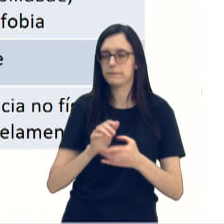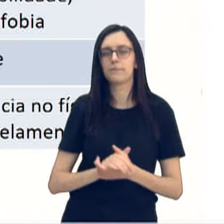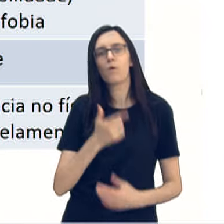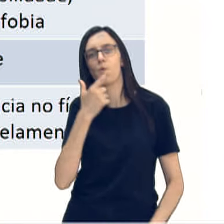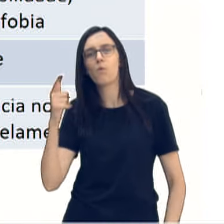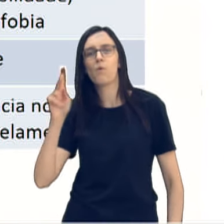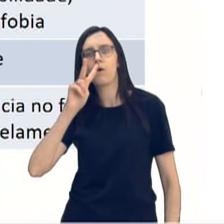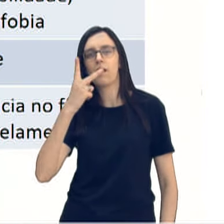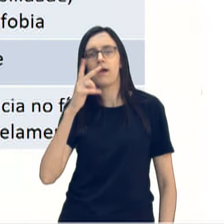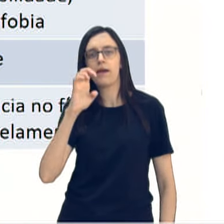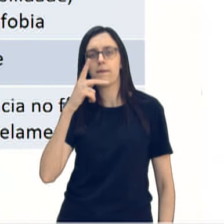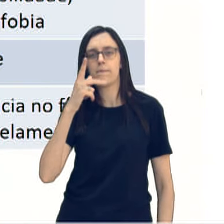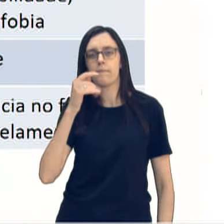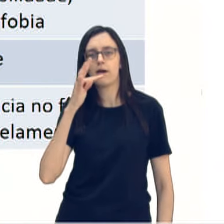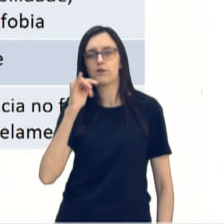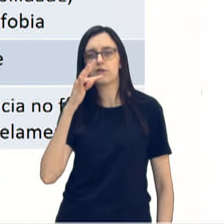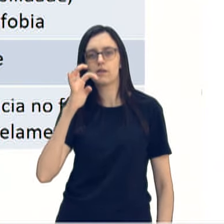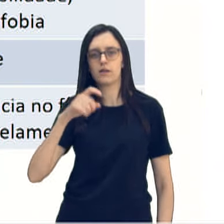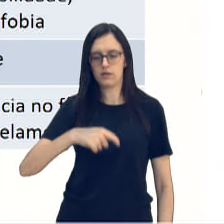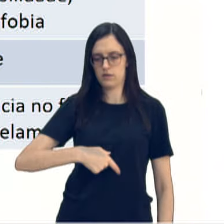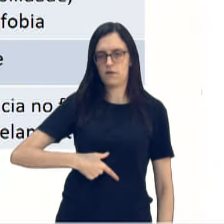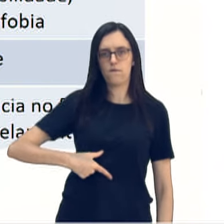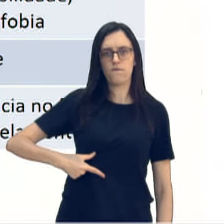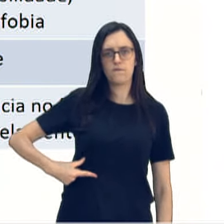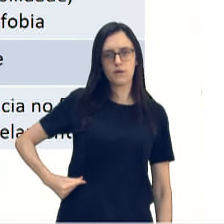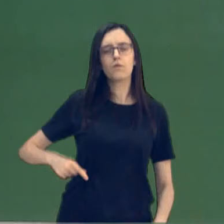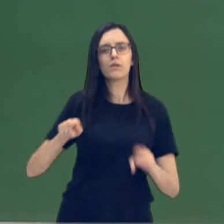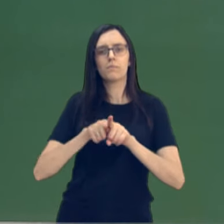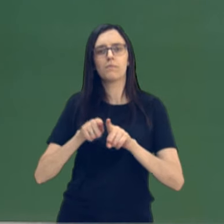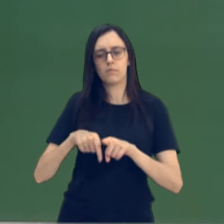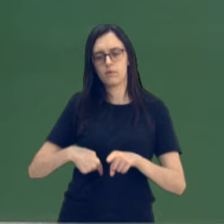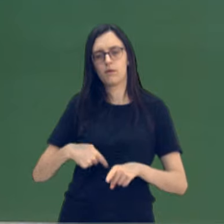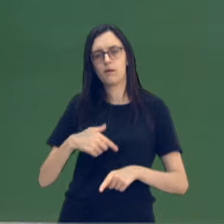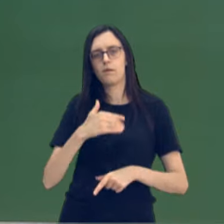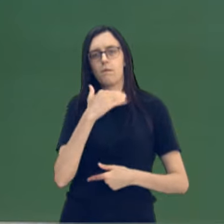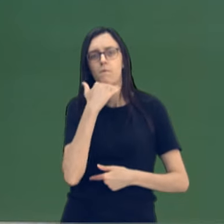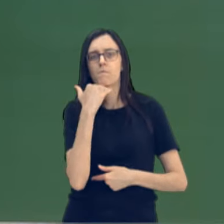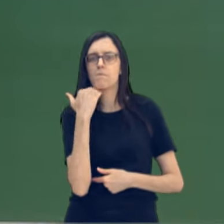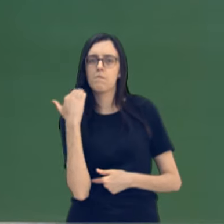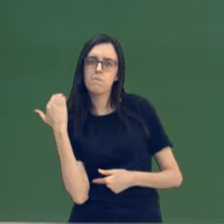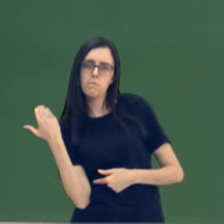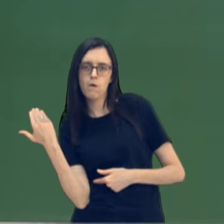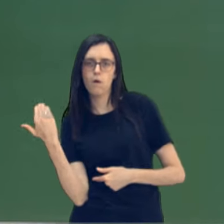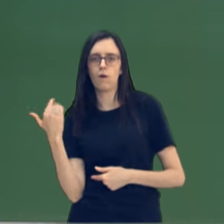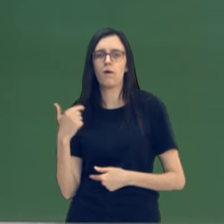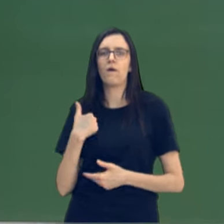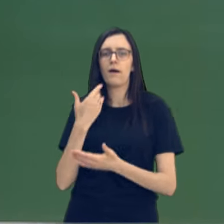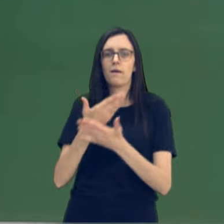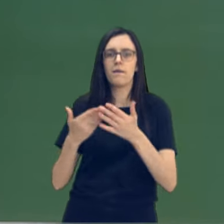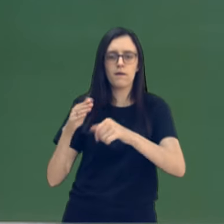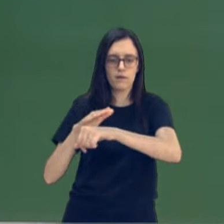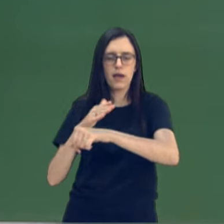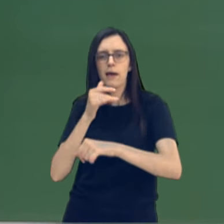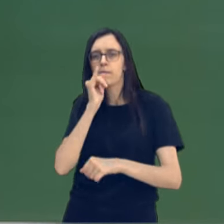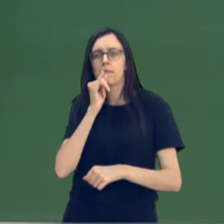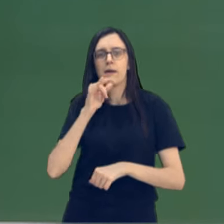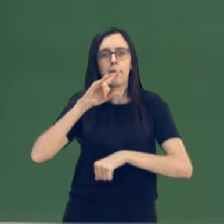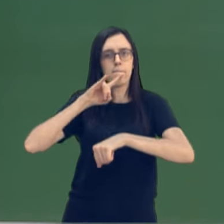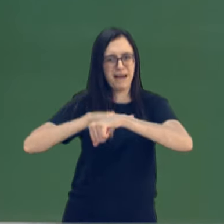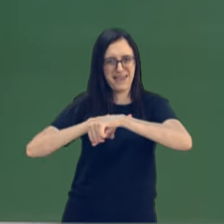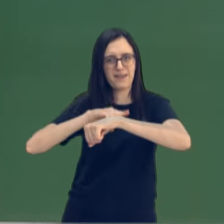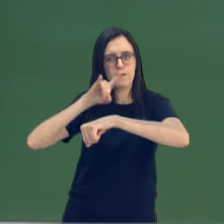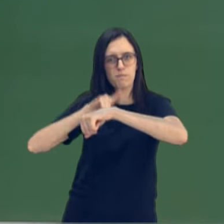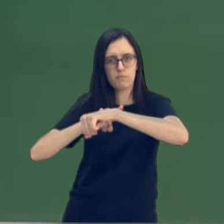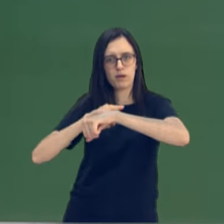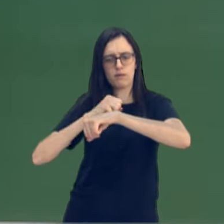Hepatite, falência no fígado. E aí todos os sintomas da hepatite são ligados ao mau funcionamento do fígado. Perda de coloração nas fezes, amarelamento